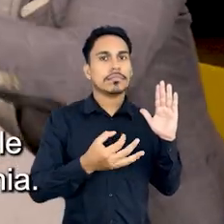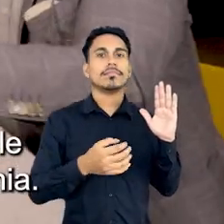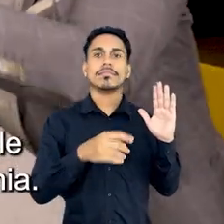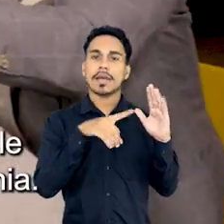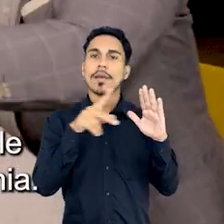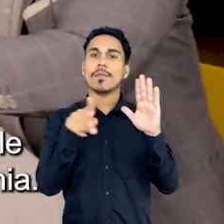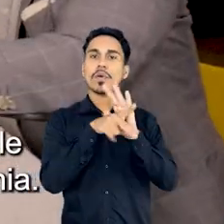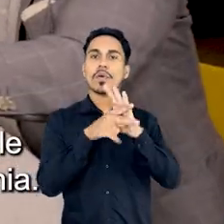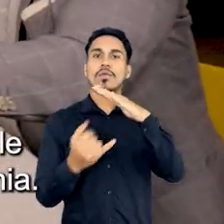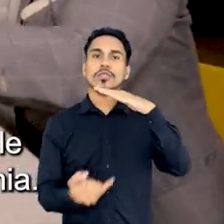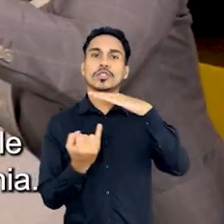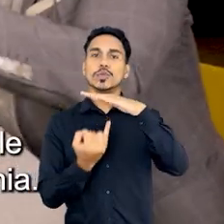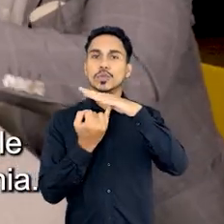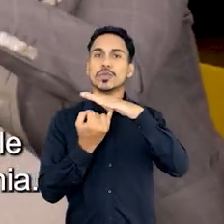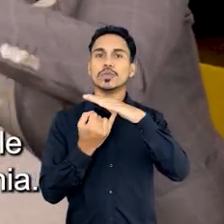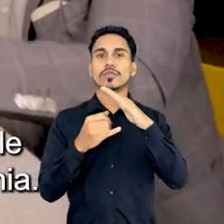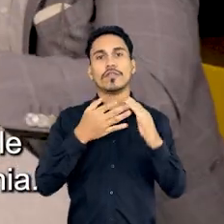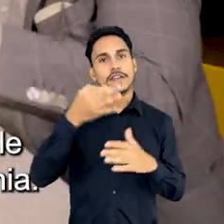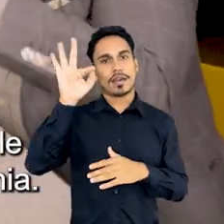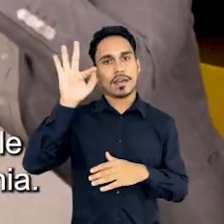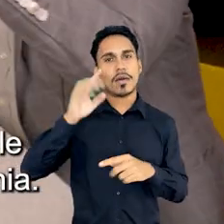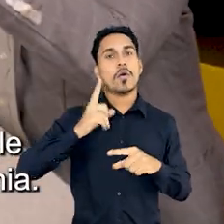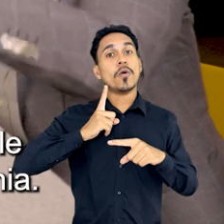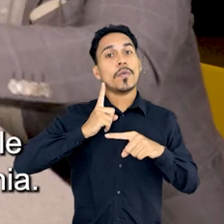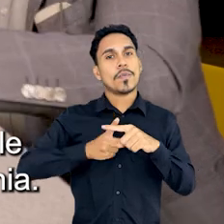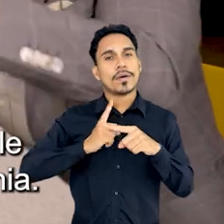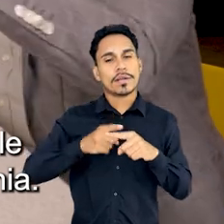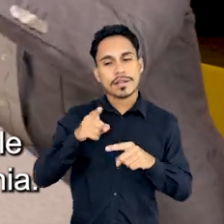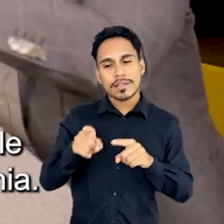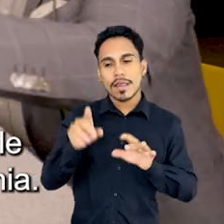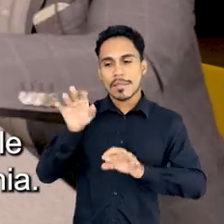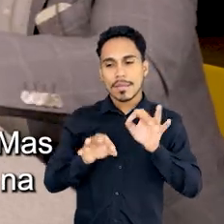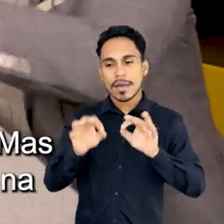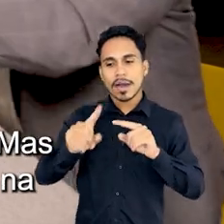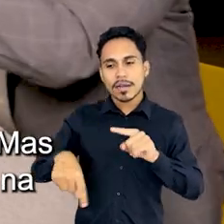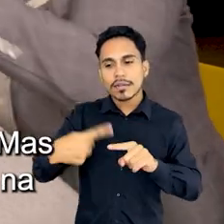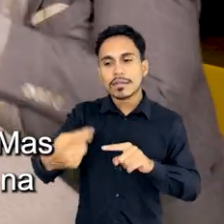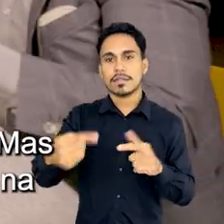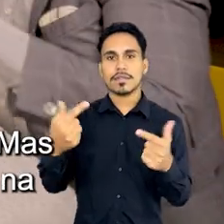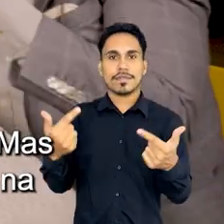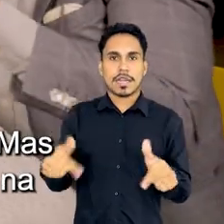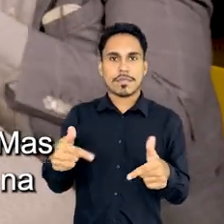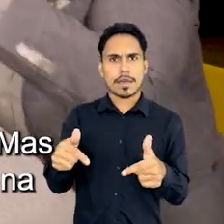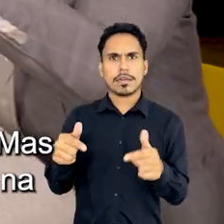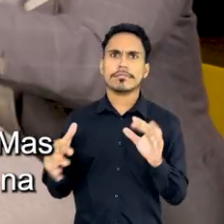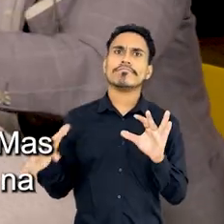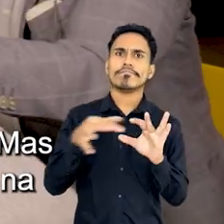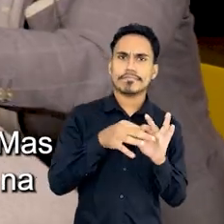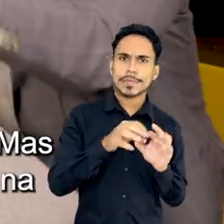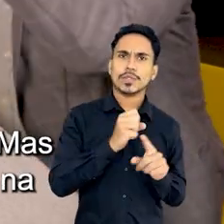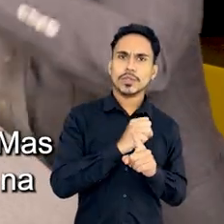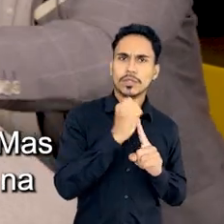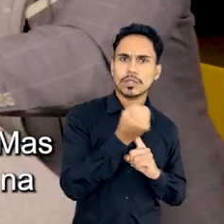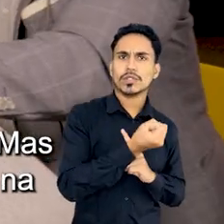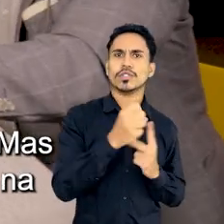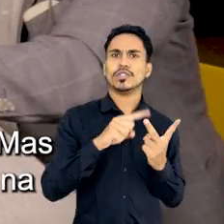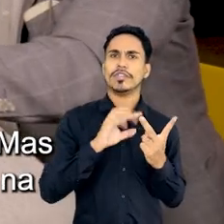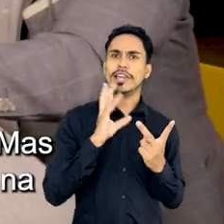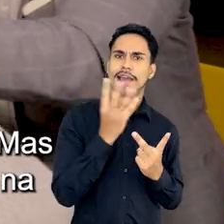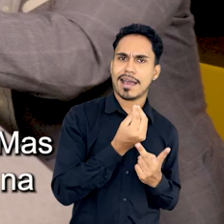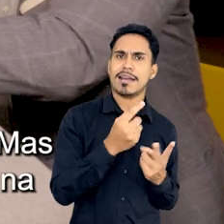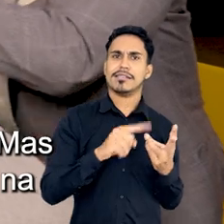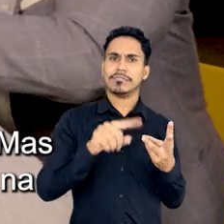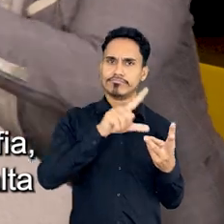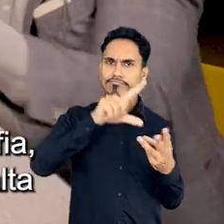pro Ensino Médio é modelo dos institutos porque é aquele que tem a preparação pro trabalho paraa cidadania a gente não abre mão da sociologia das Artes mas a gente forma para